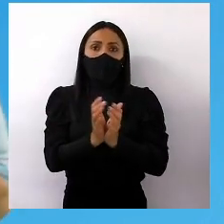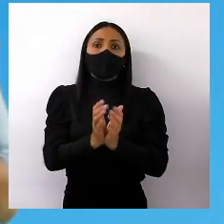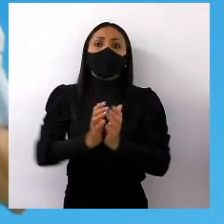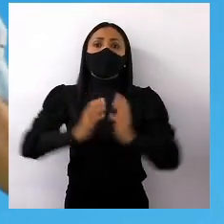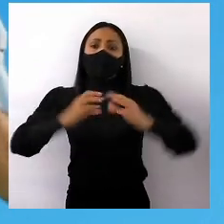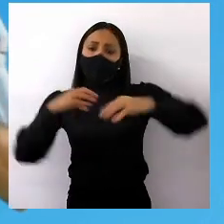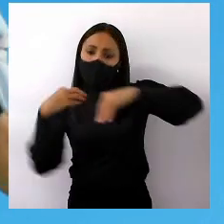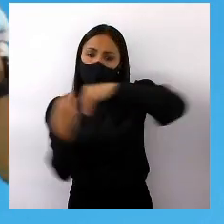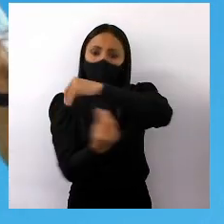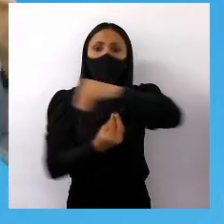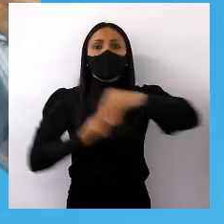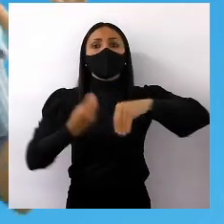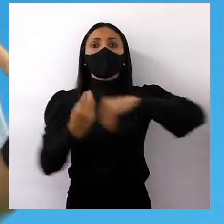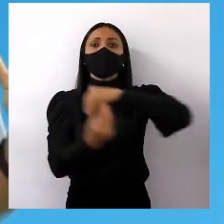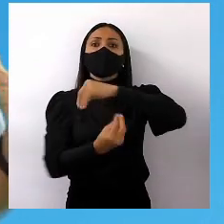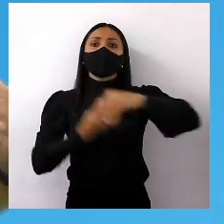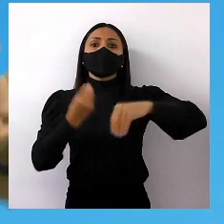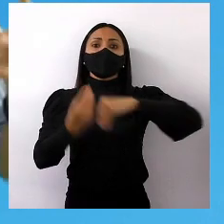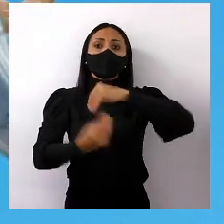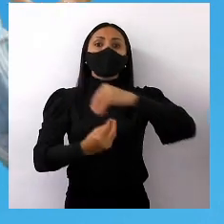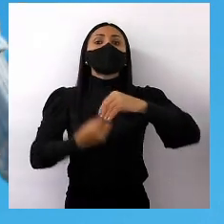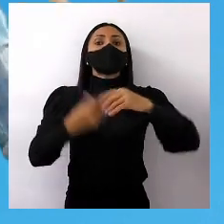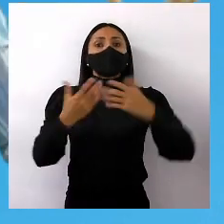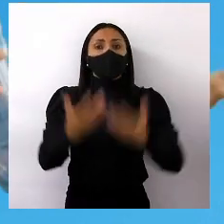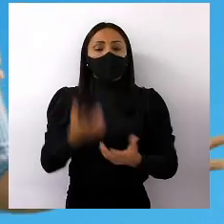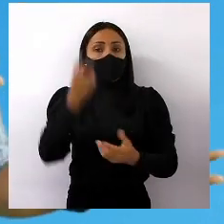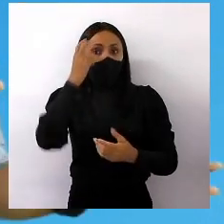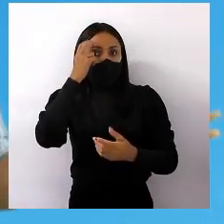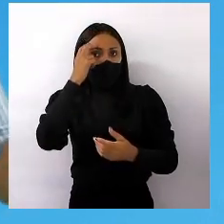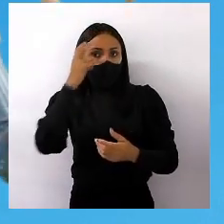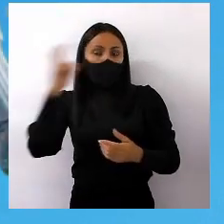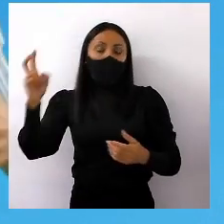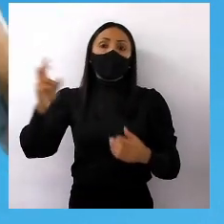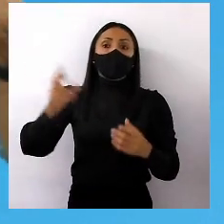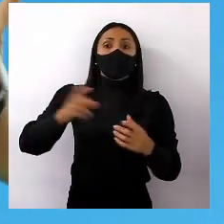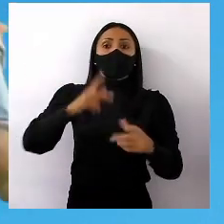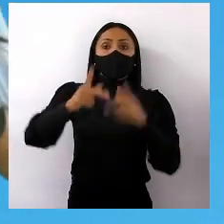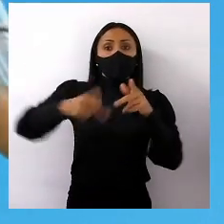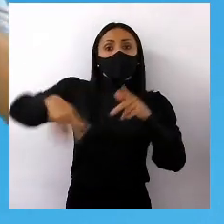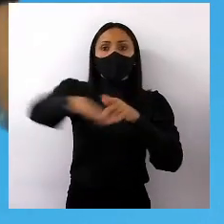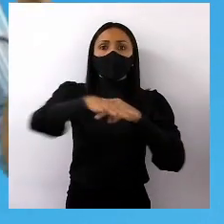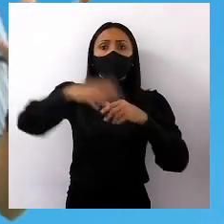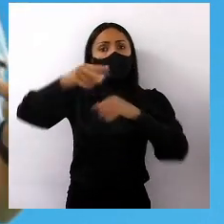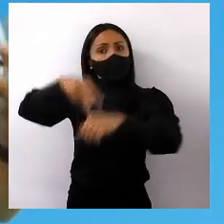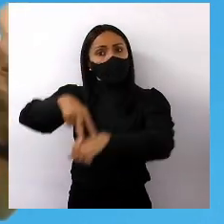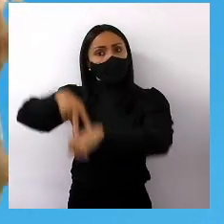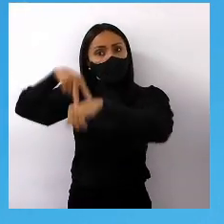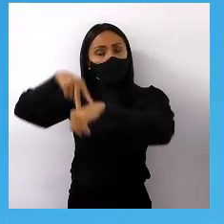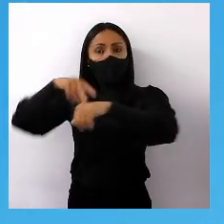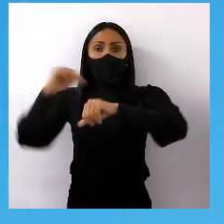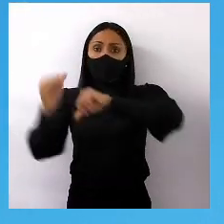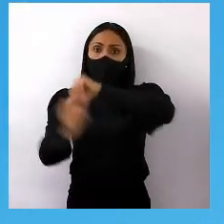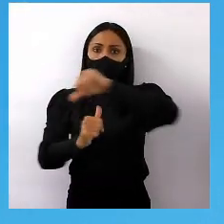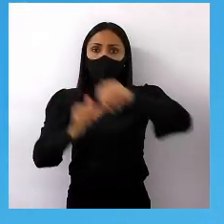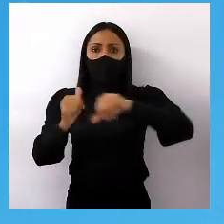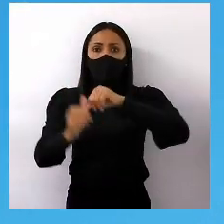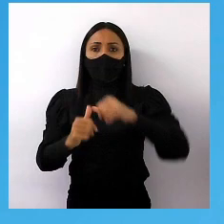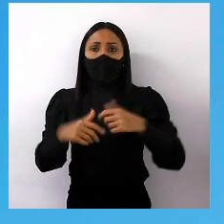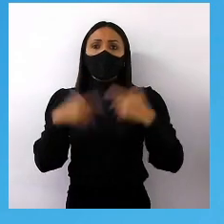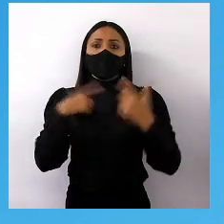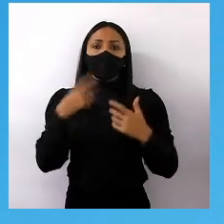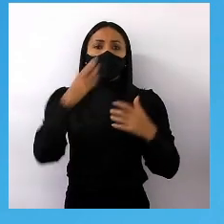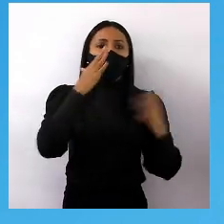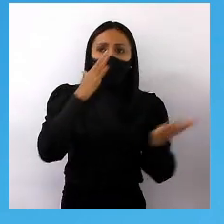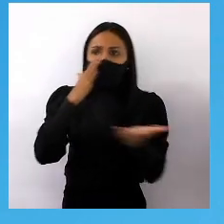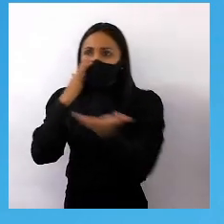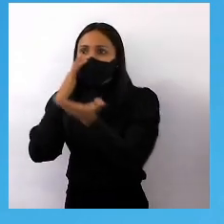essa espetacularização, né, das artes populares e levá-la ao palco para transformar isso também no espetáculo para a gente poder apreciar, né?